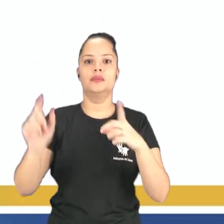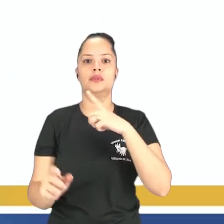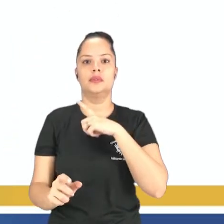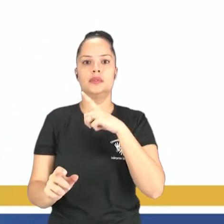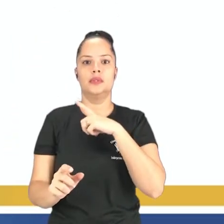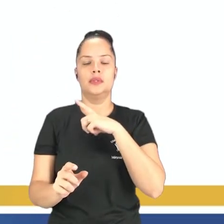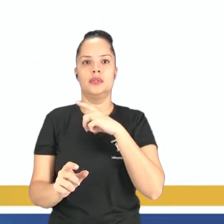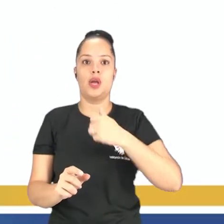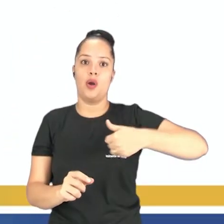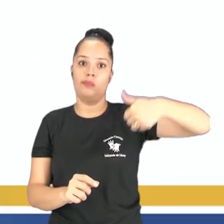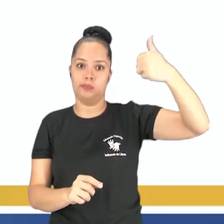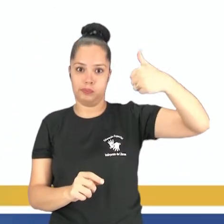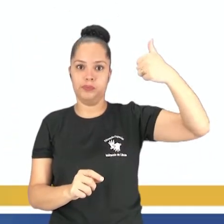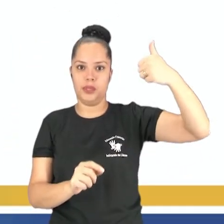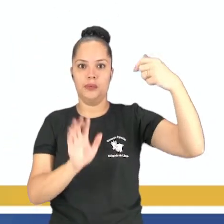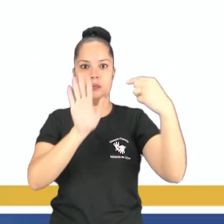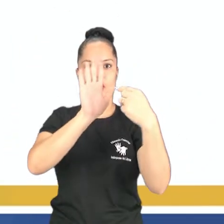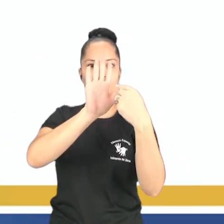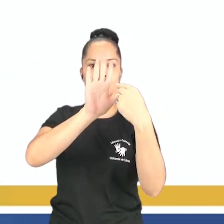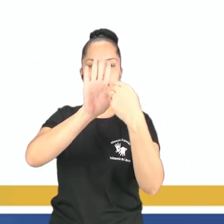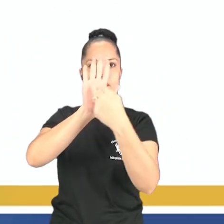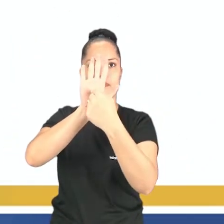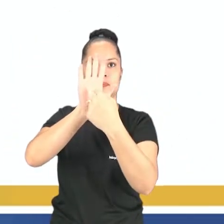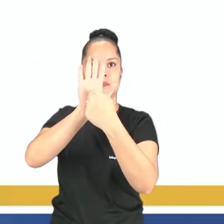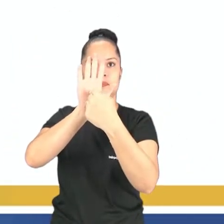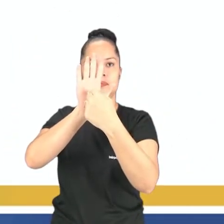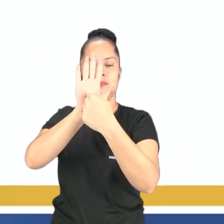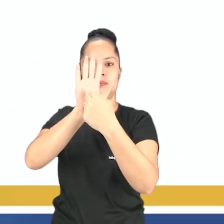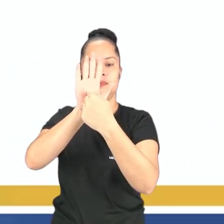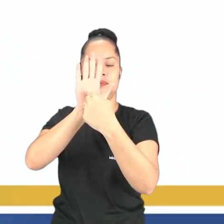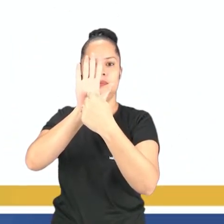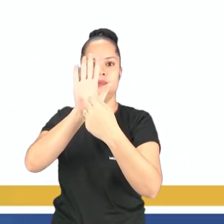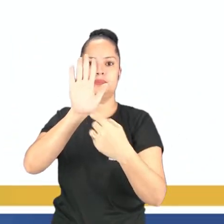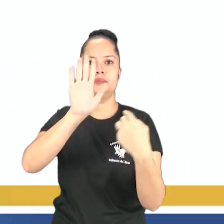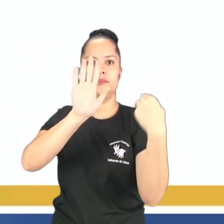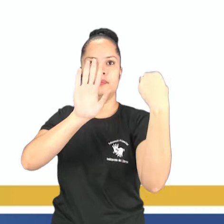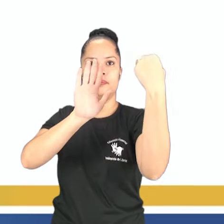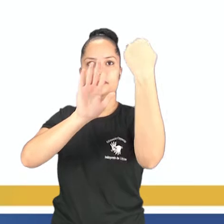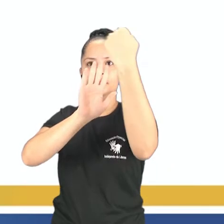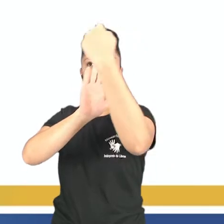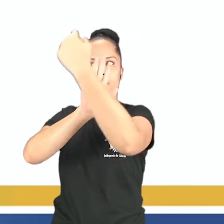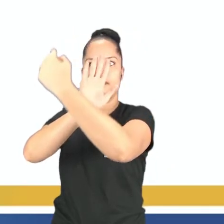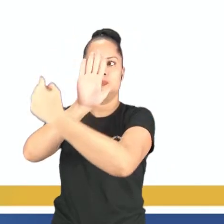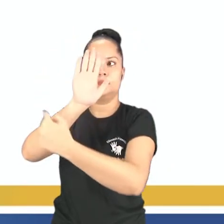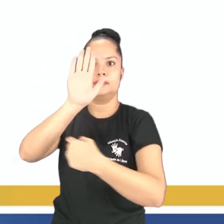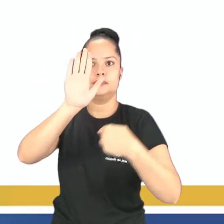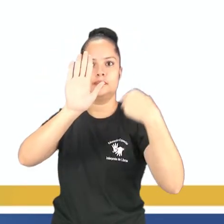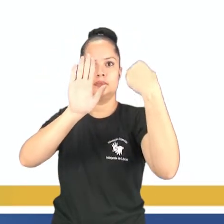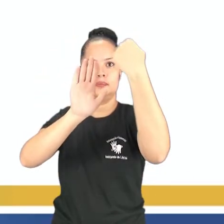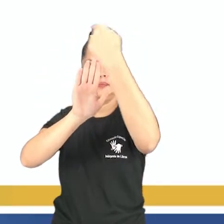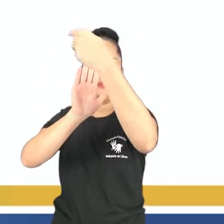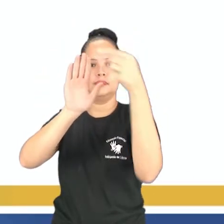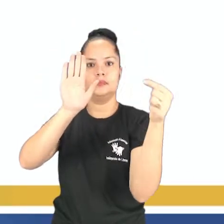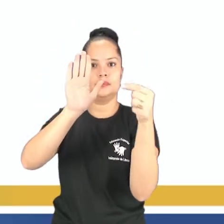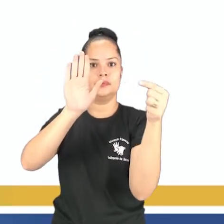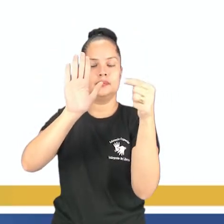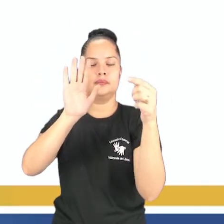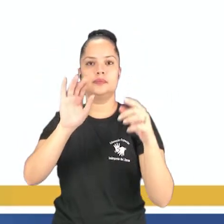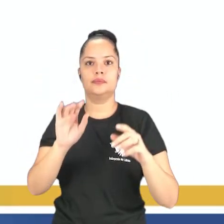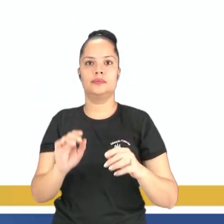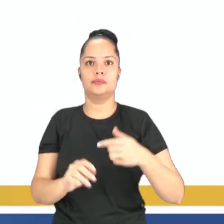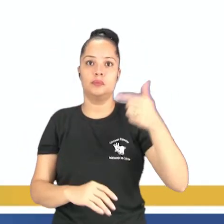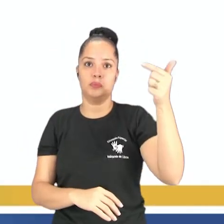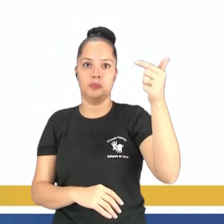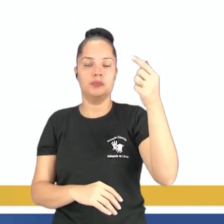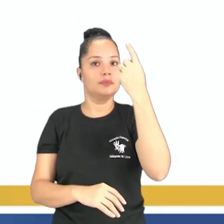um processo de rotação negativo, que ele acontece no sentido do ponteiro do relógio, na segunda figura nós